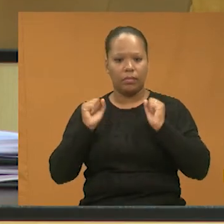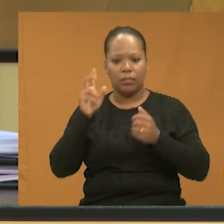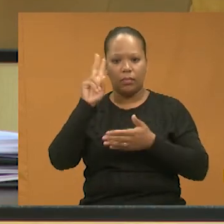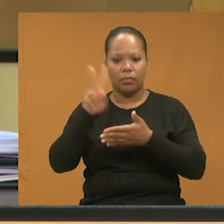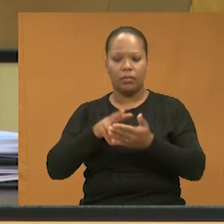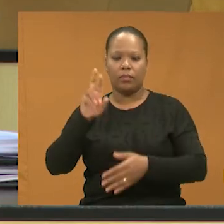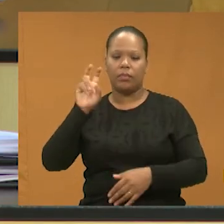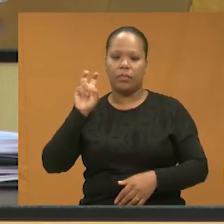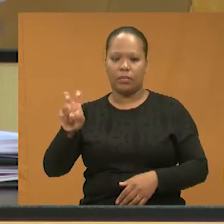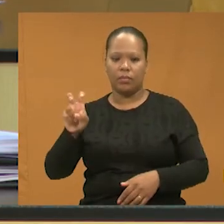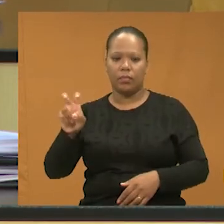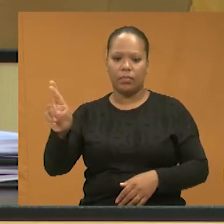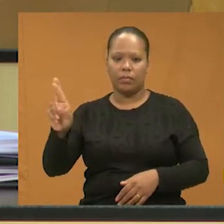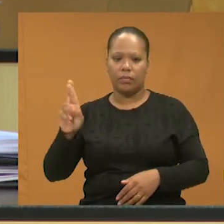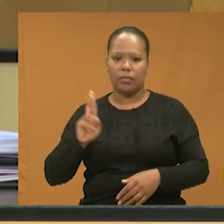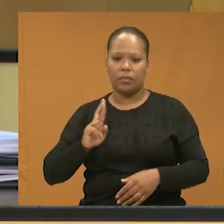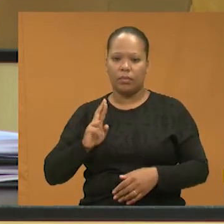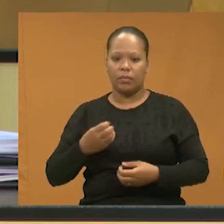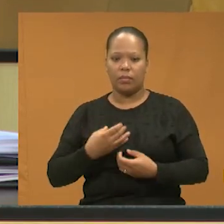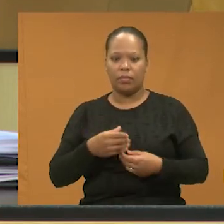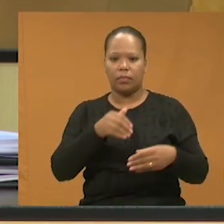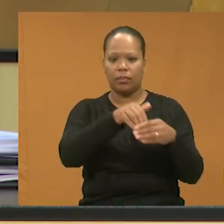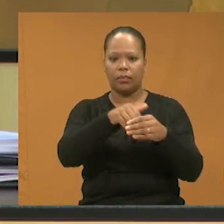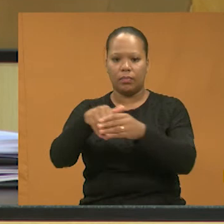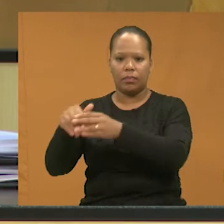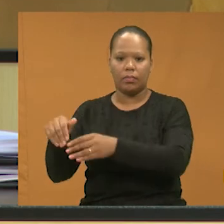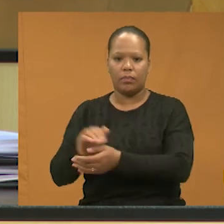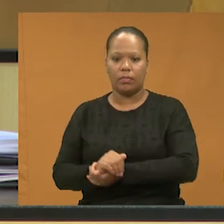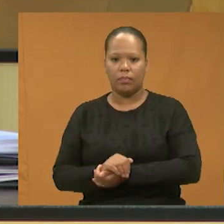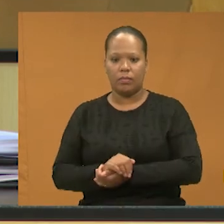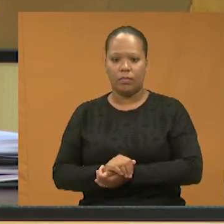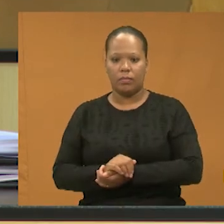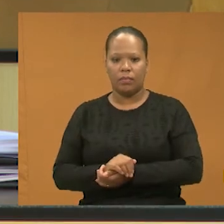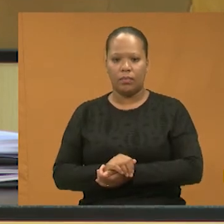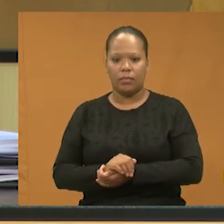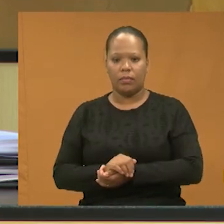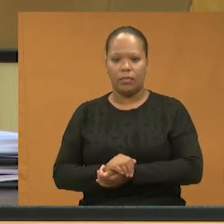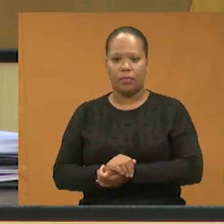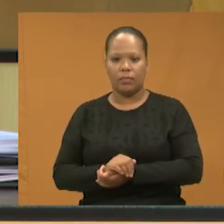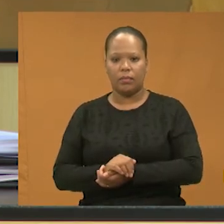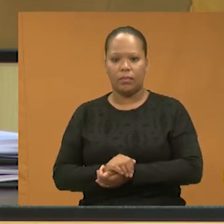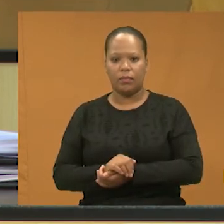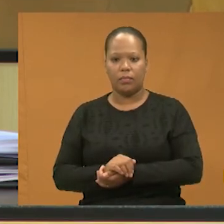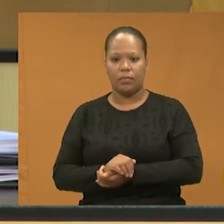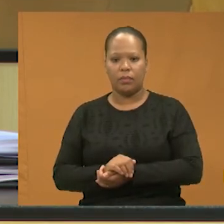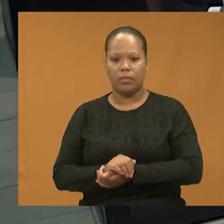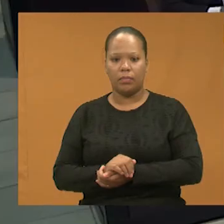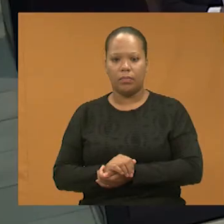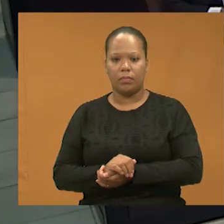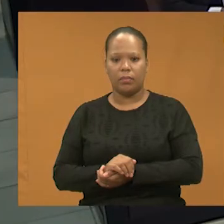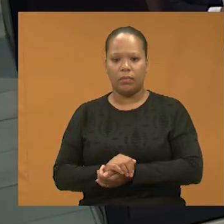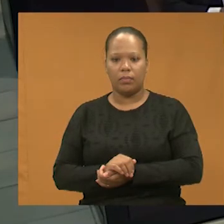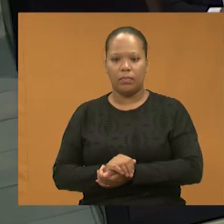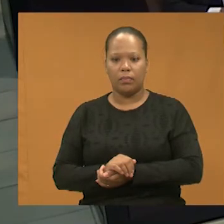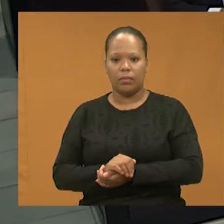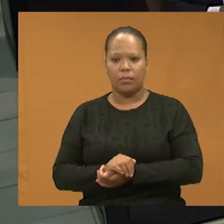5 respostas desses pedidos de informações. Em votação, os vereadores... Só questão de ordem, presidente. Eu acho que teria que ser